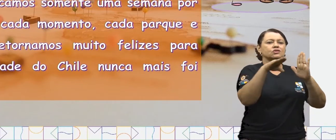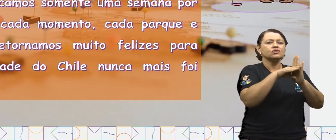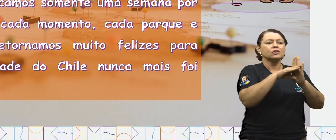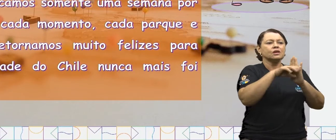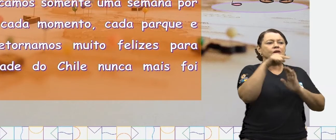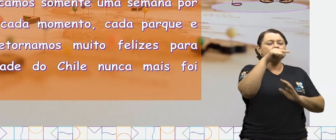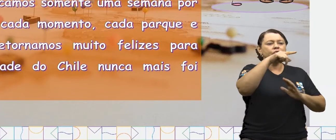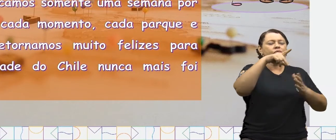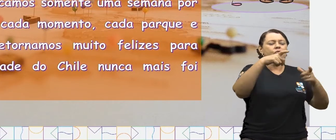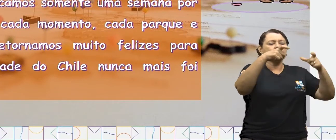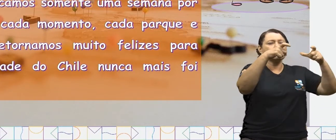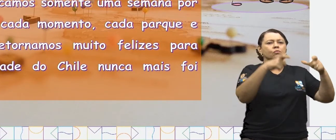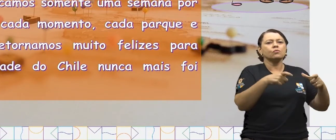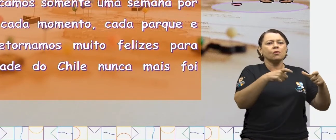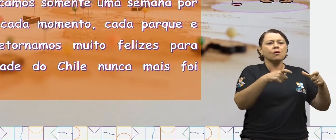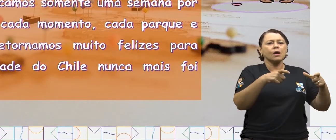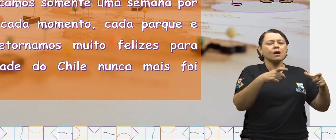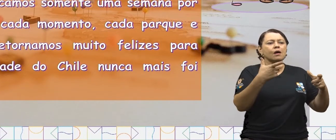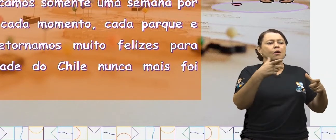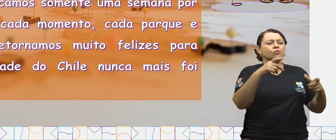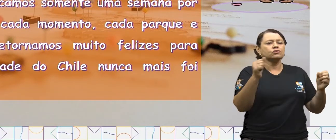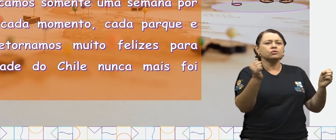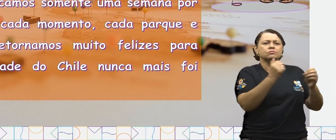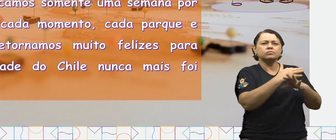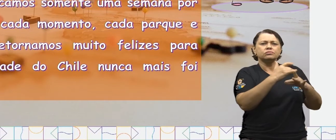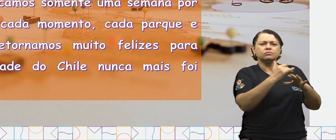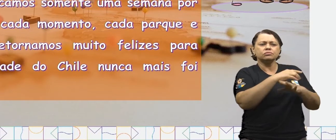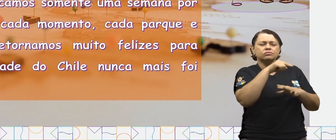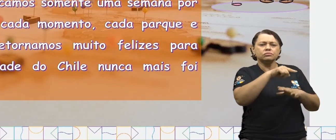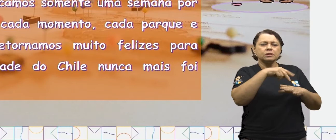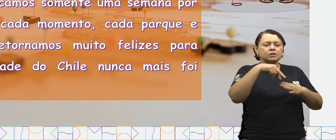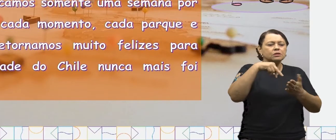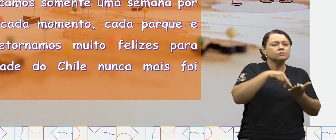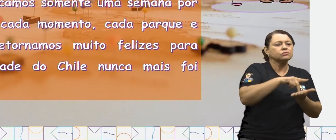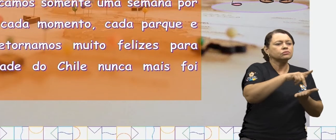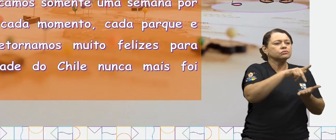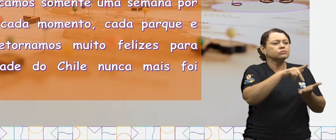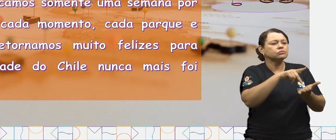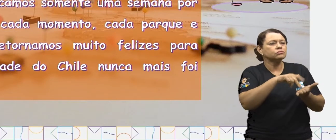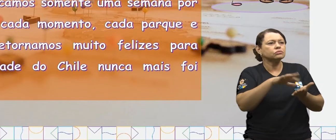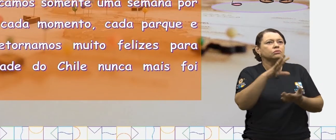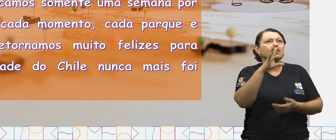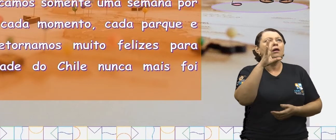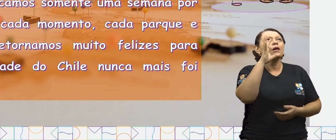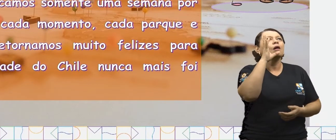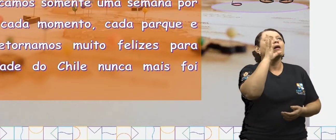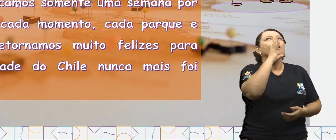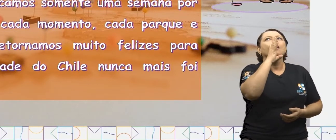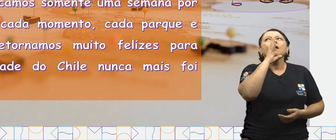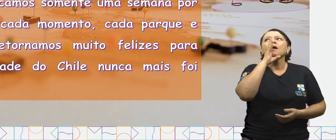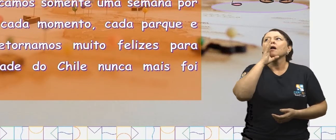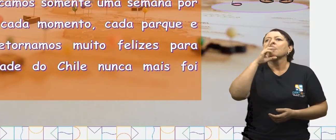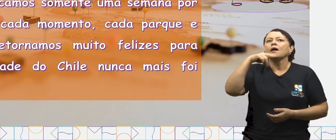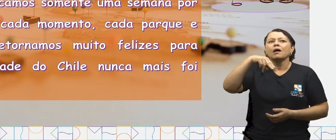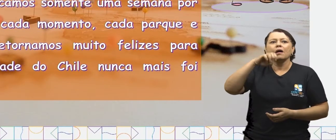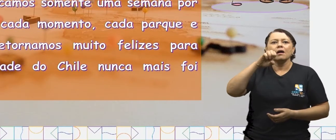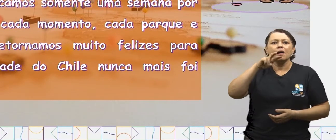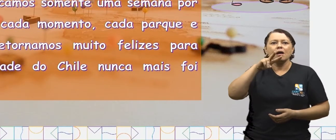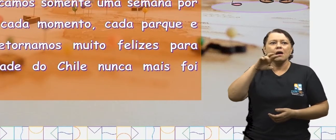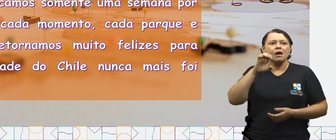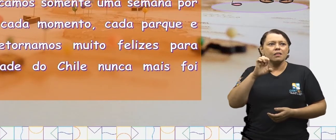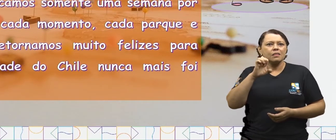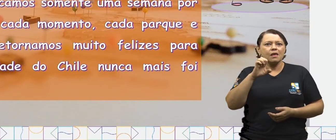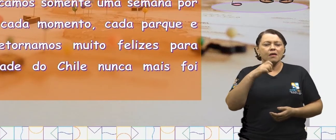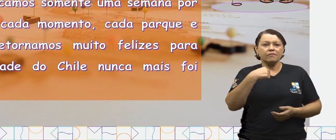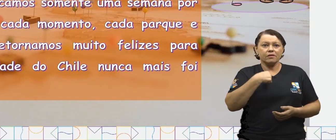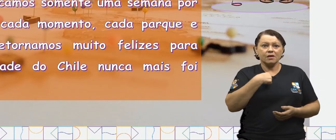a Farellones, uma estação de esqui. Eu fiquei tão encantada em ver a neve pela primeira vez. Minha mãe